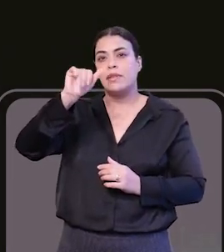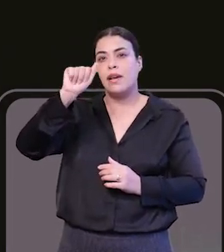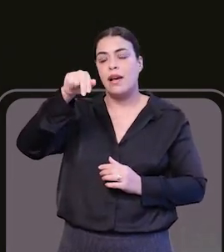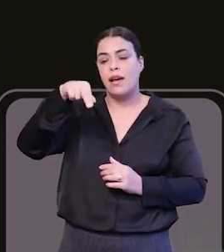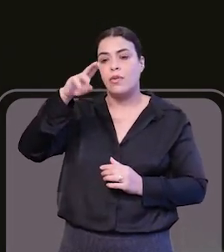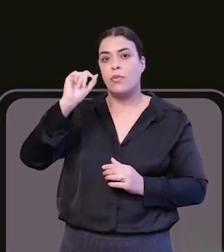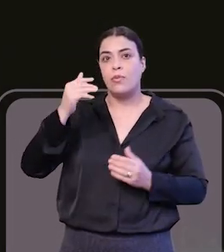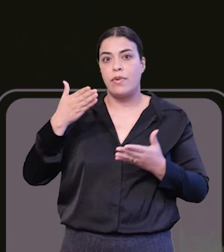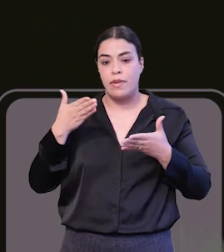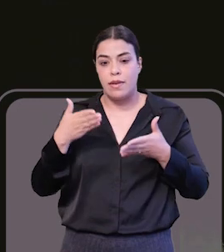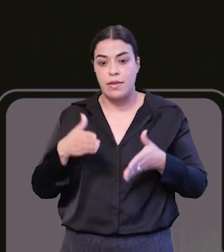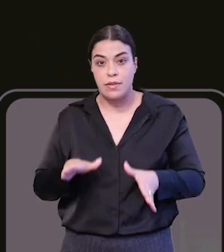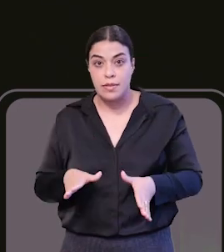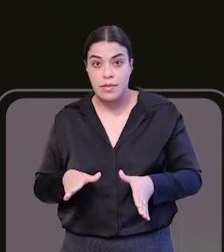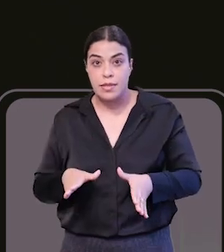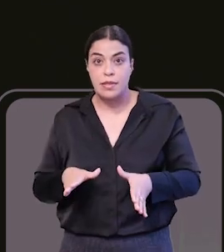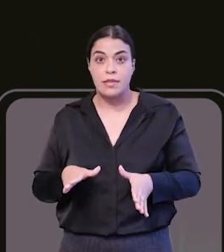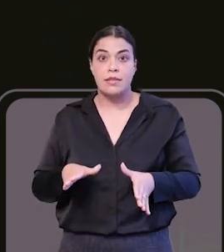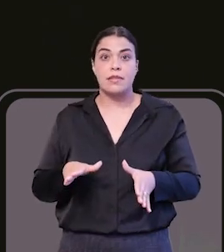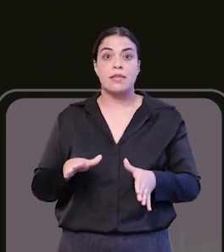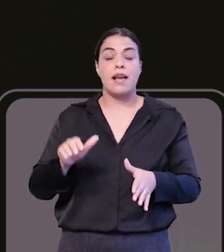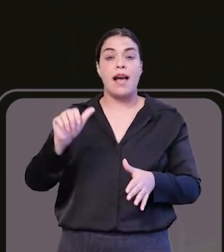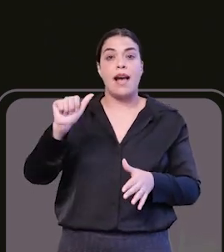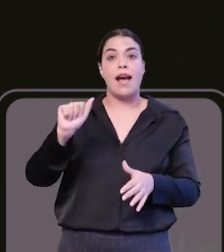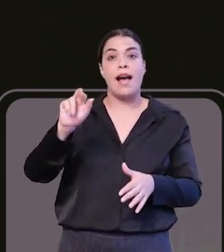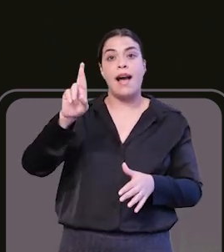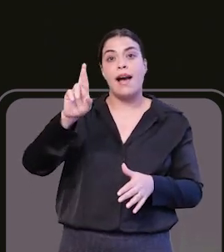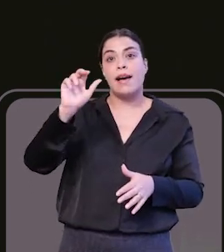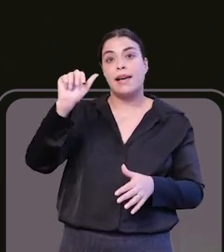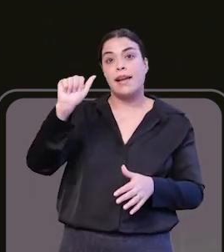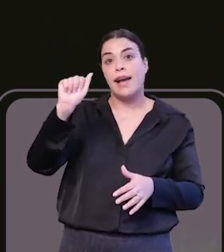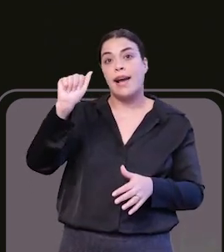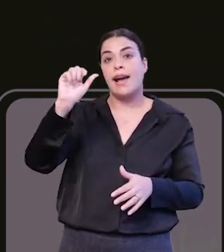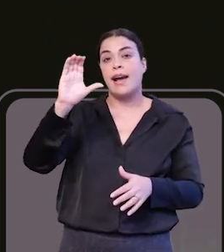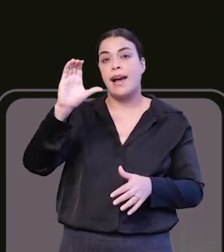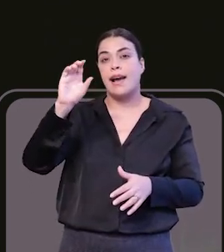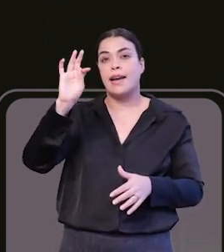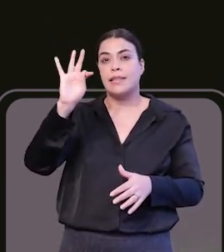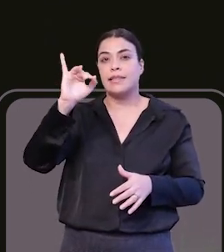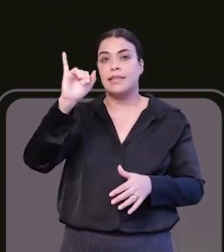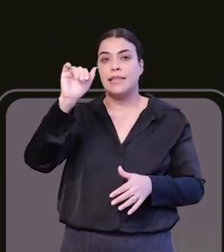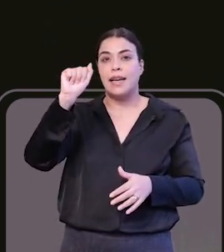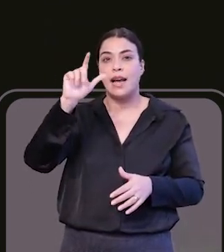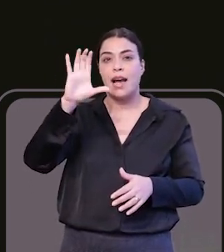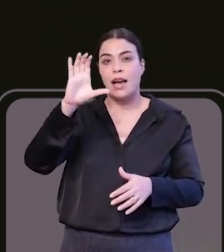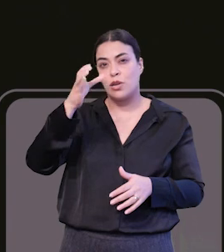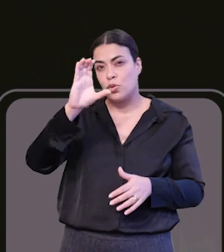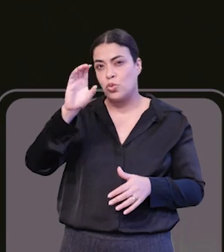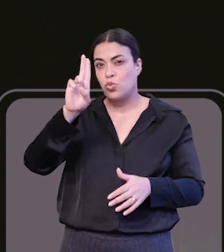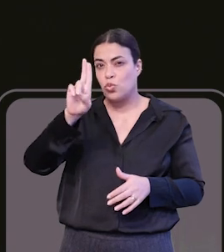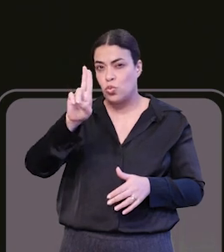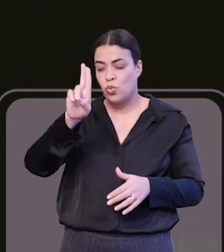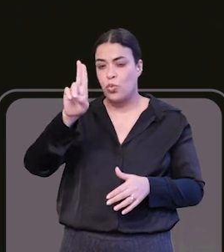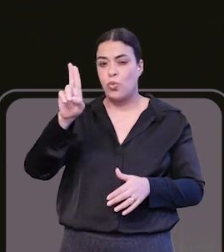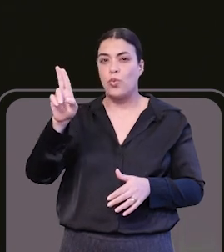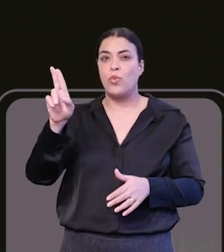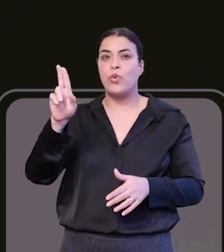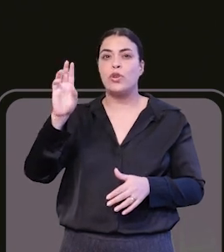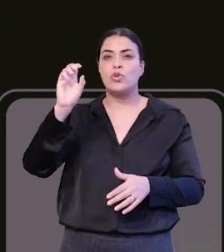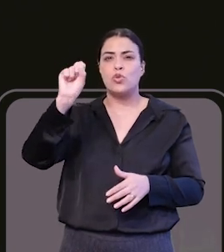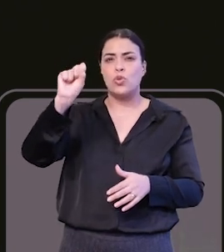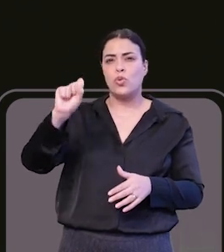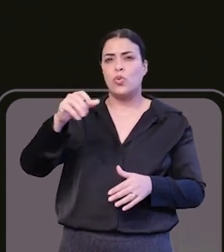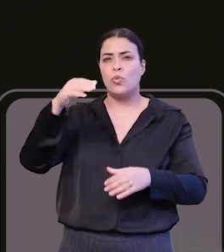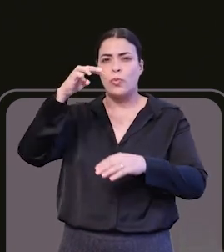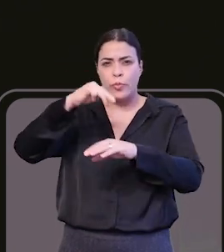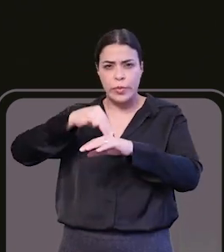Silva Barreto eu sou nascido nas no distrito de Aracati aç que é